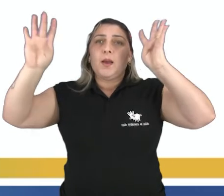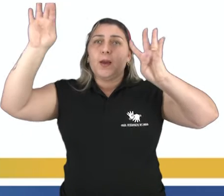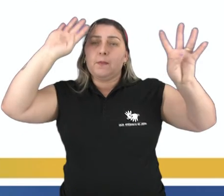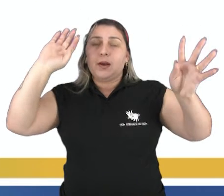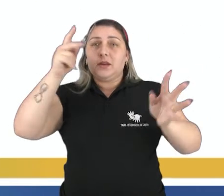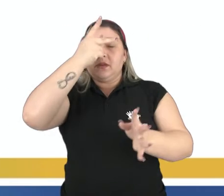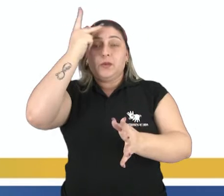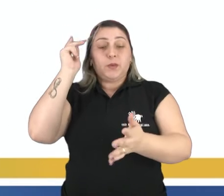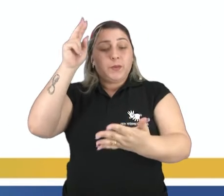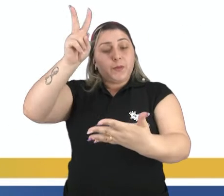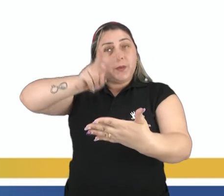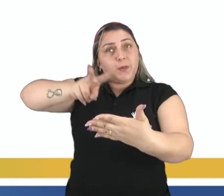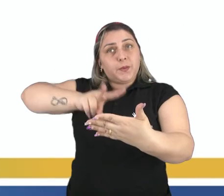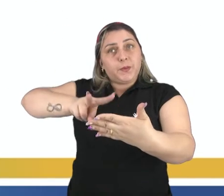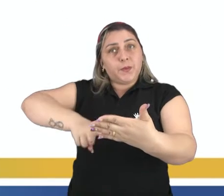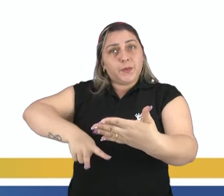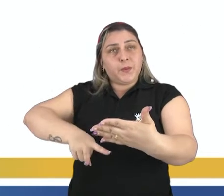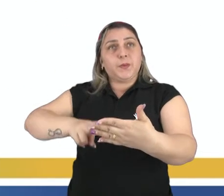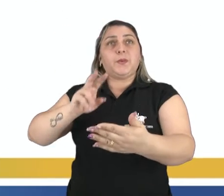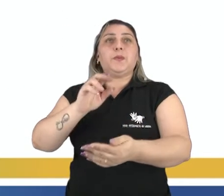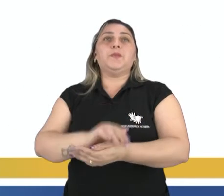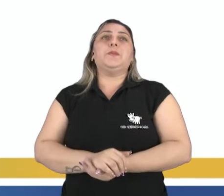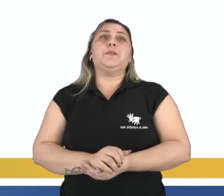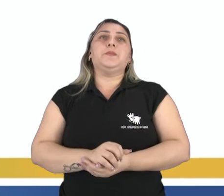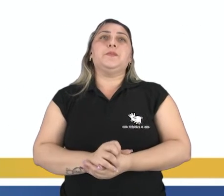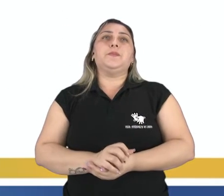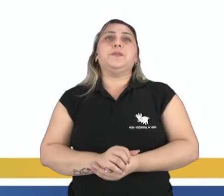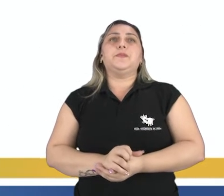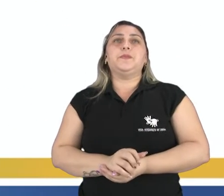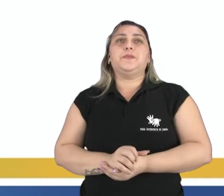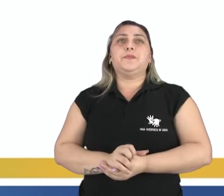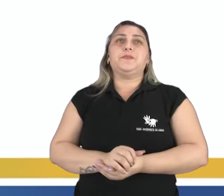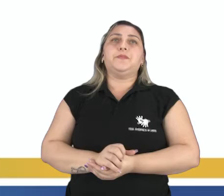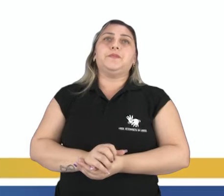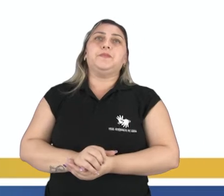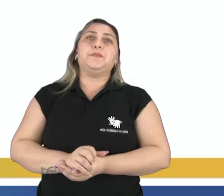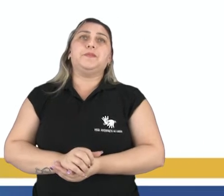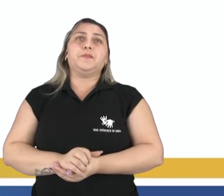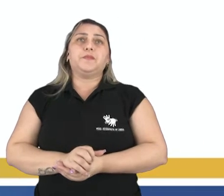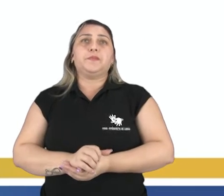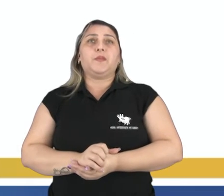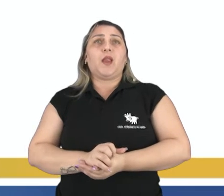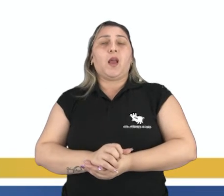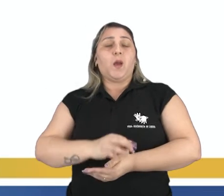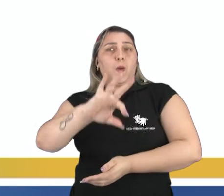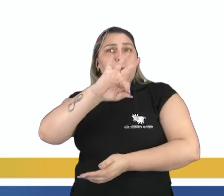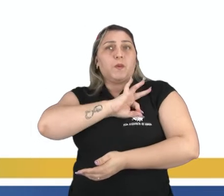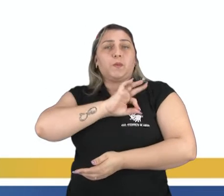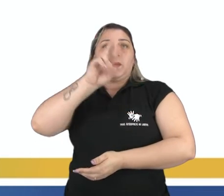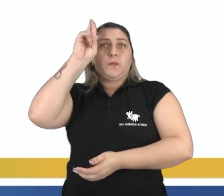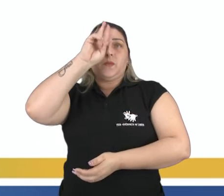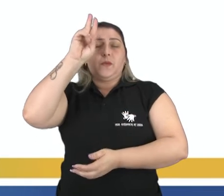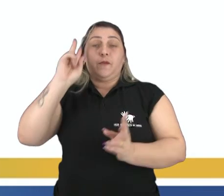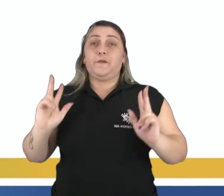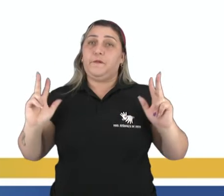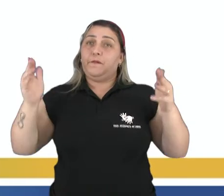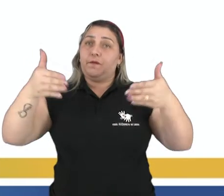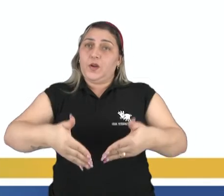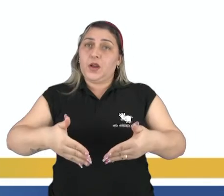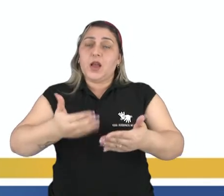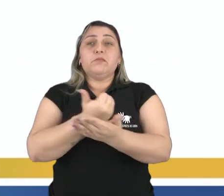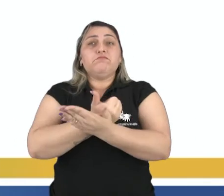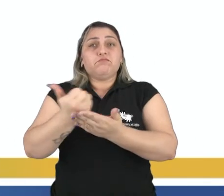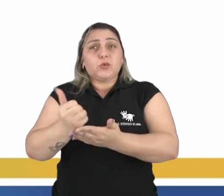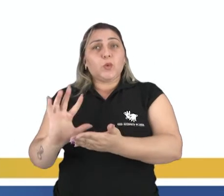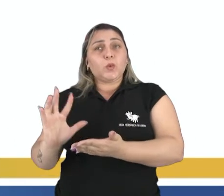na reflexão, tá? Ele foca na ação da história, como por exemplo, uma história policial. Ele vai focar ali dentro da